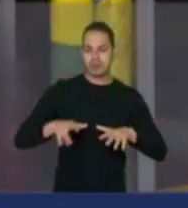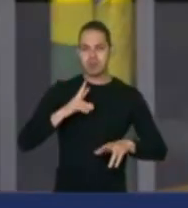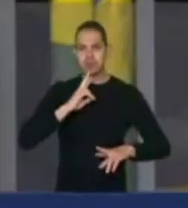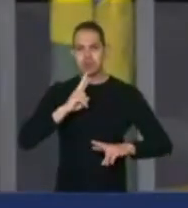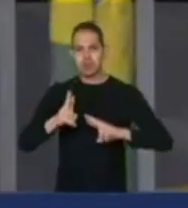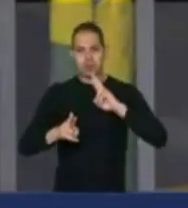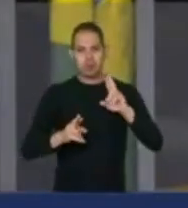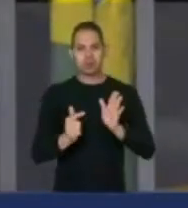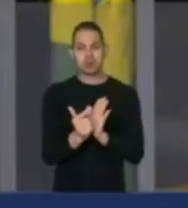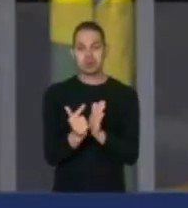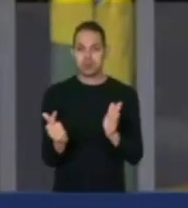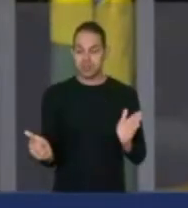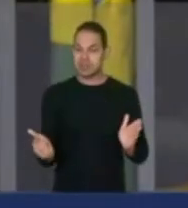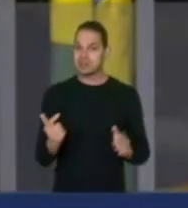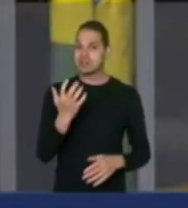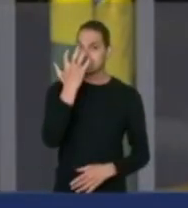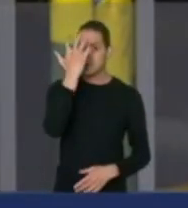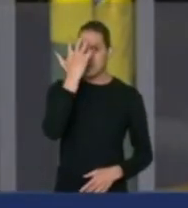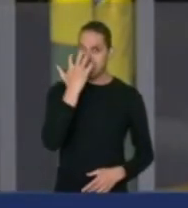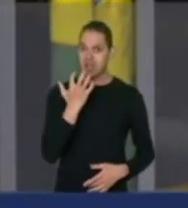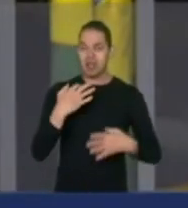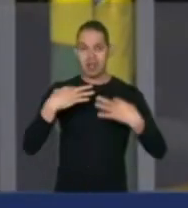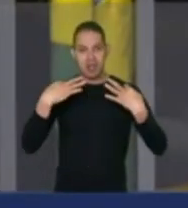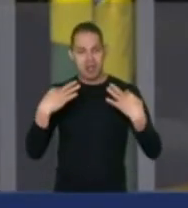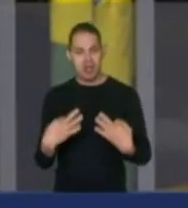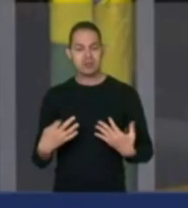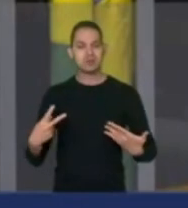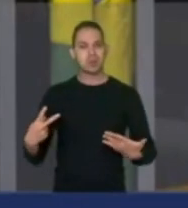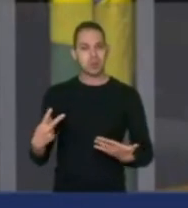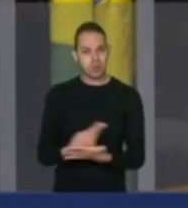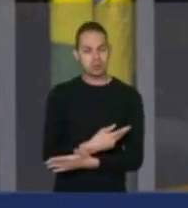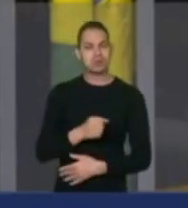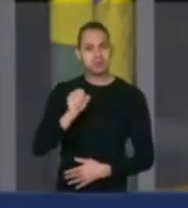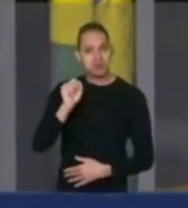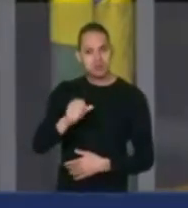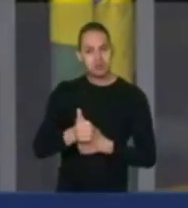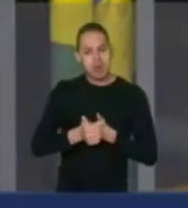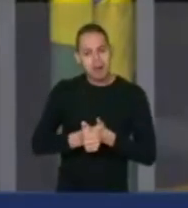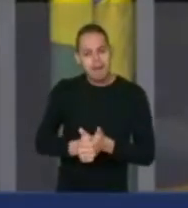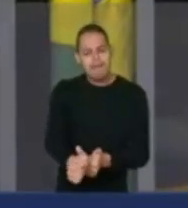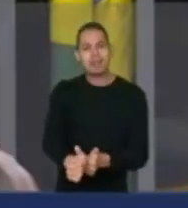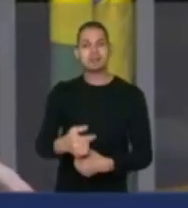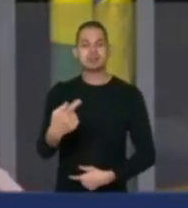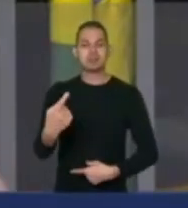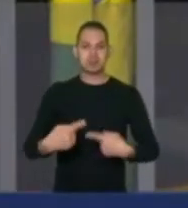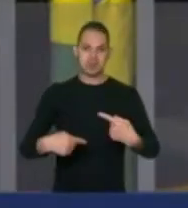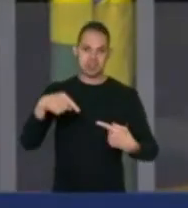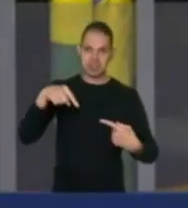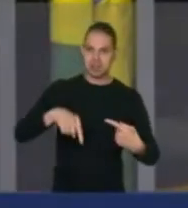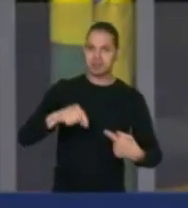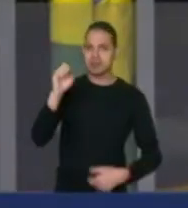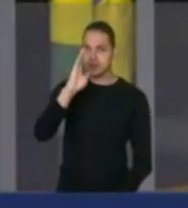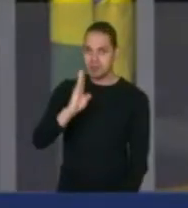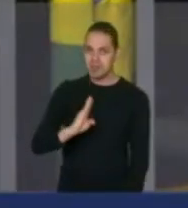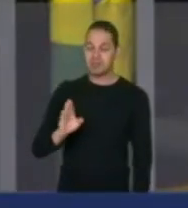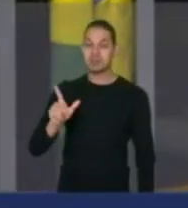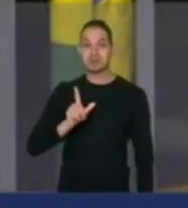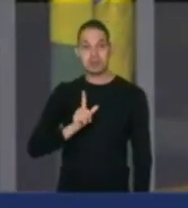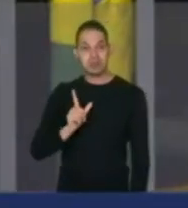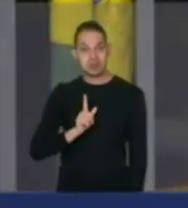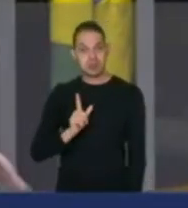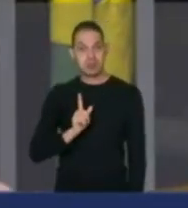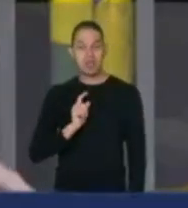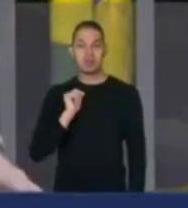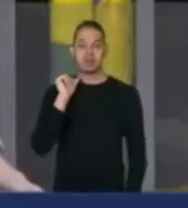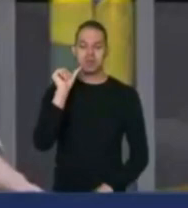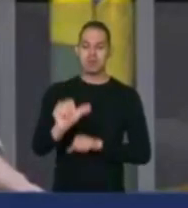dos jornalistas, muito sérios, que está ocorrendo sim uma perseguição política no Brasil. É preciso mudar